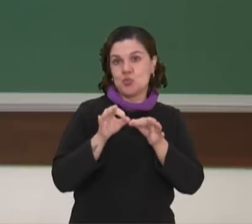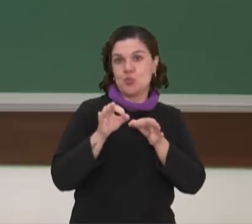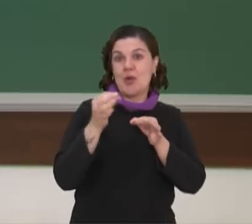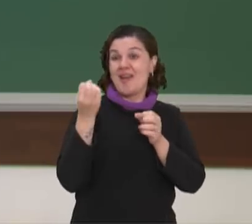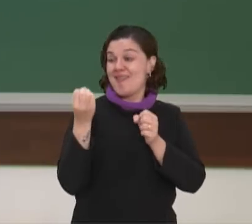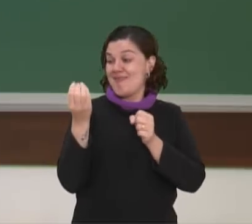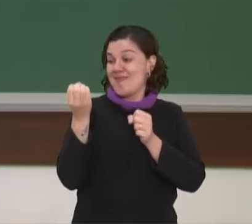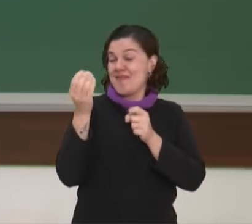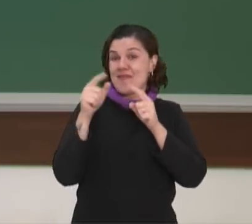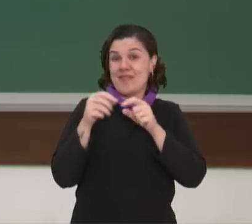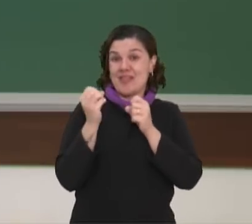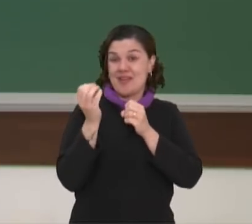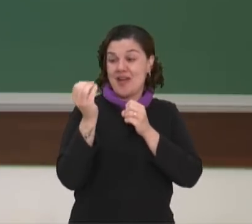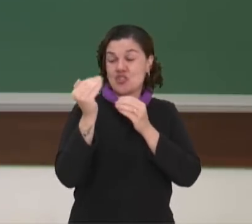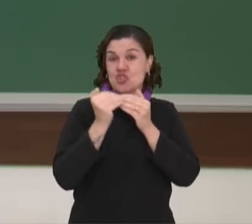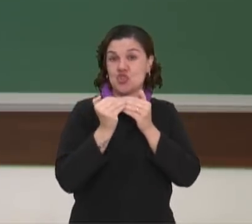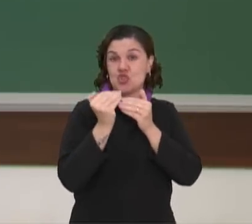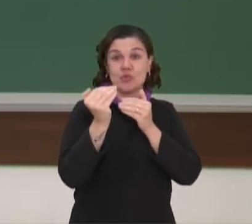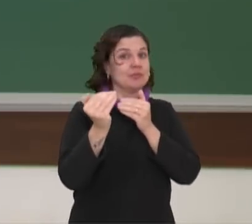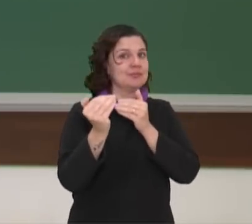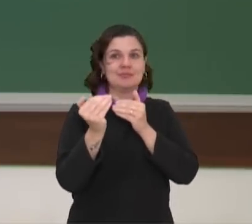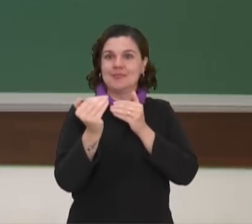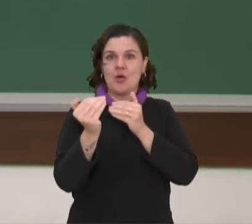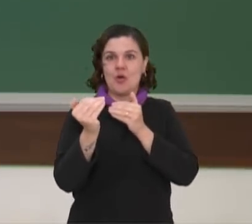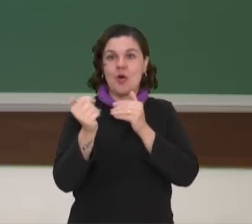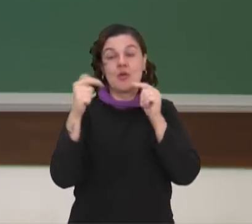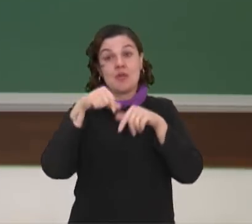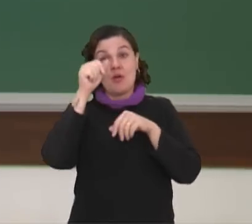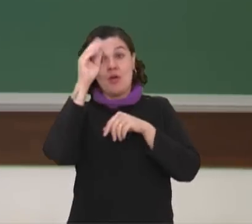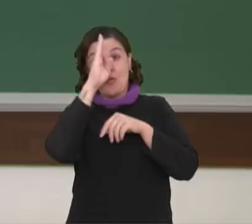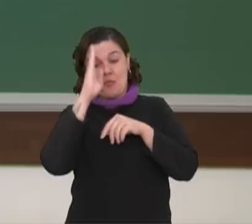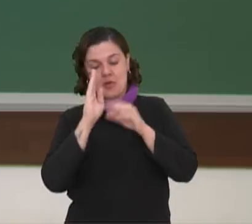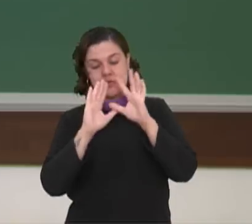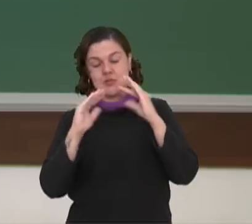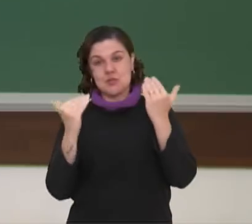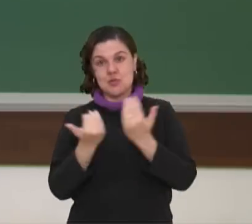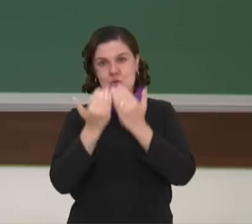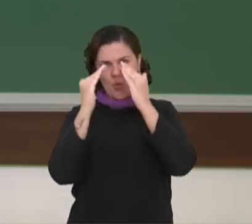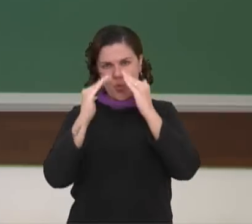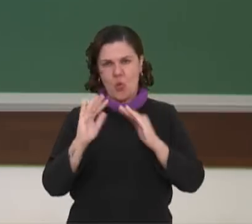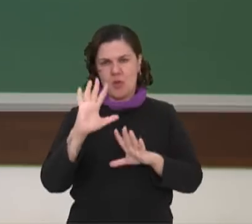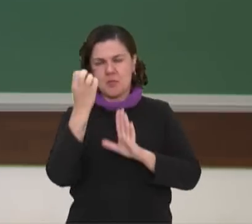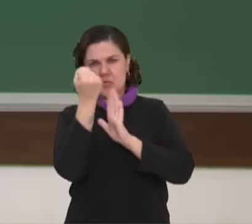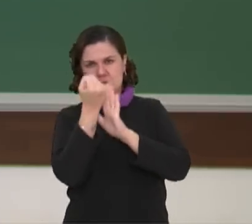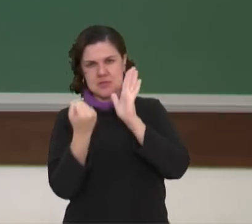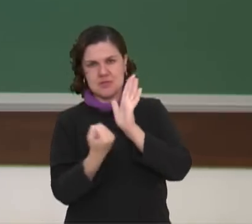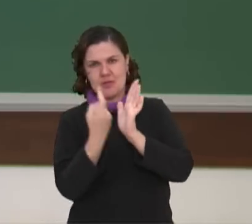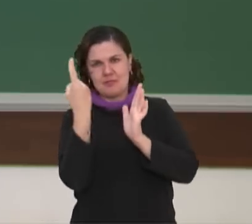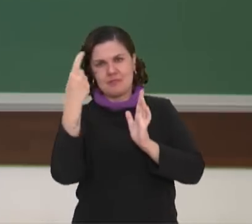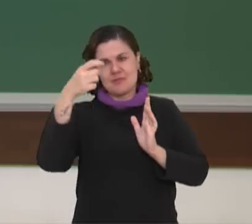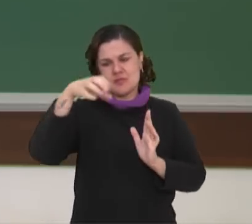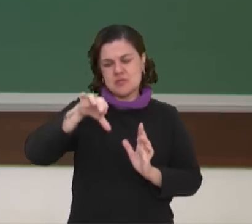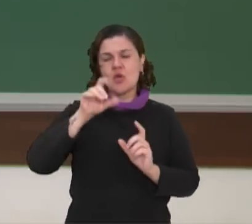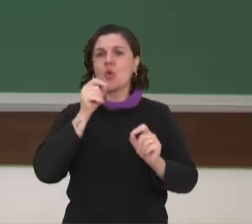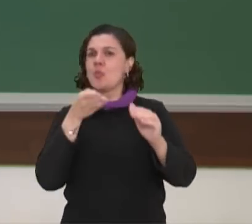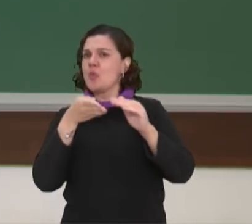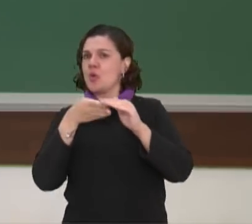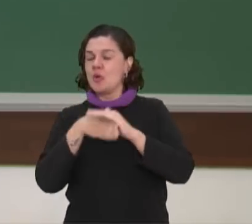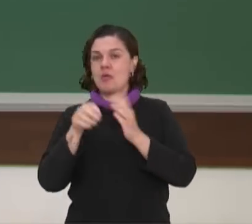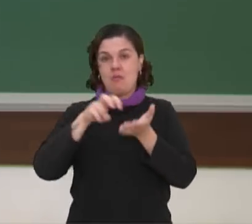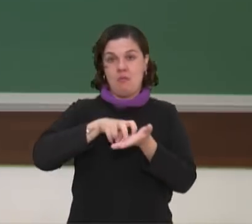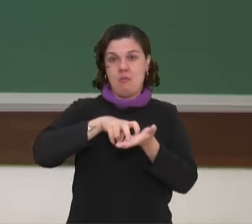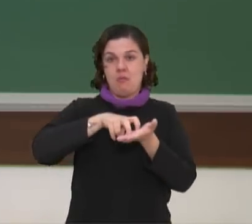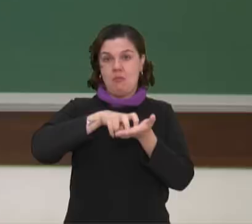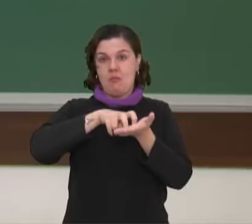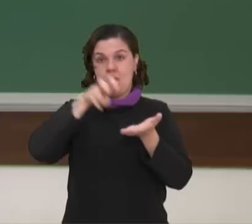viagem não durava o dia inteiro. O costume no Brasil colônia, até o século XIX, o costume das viagens era amanhecer